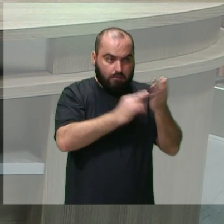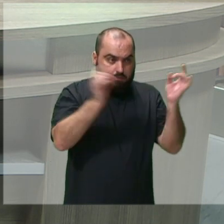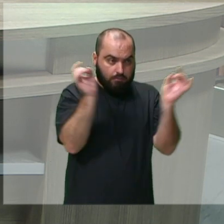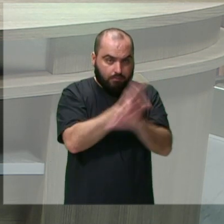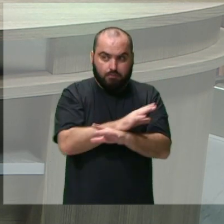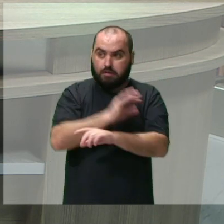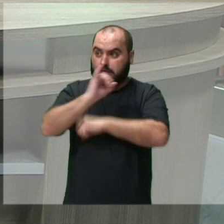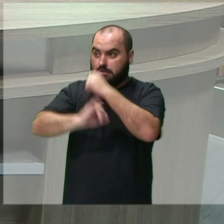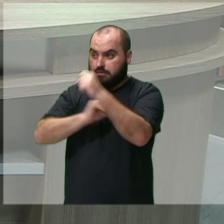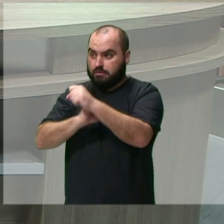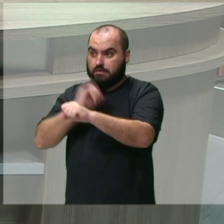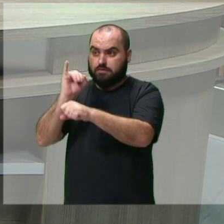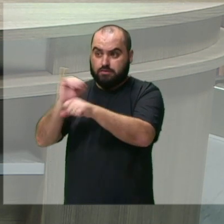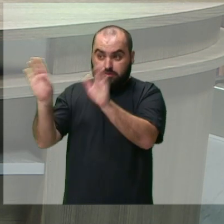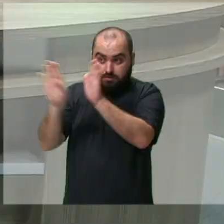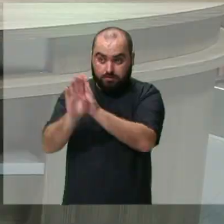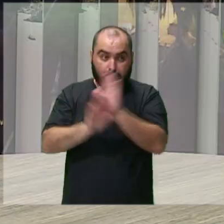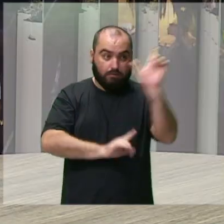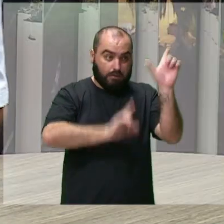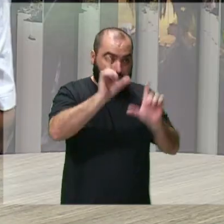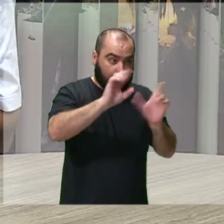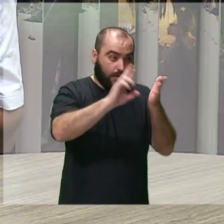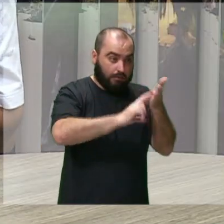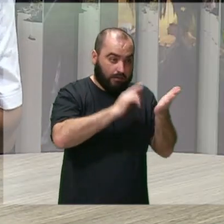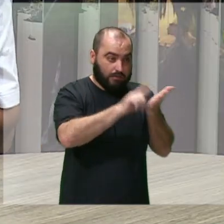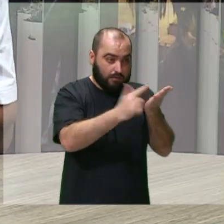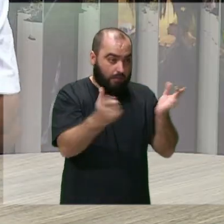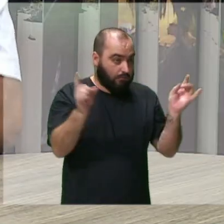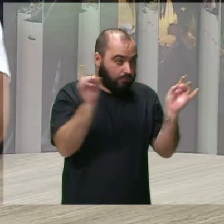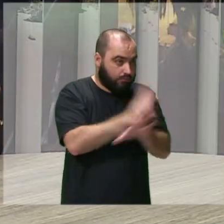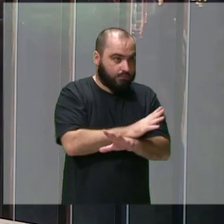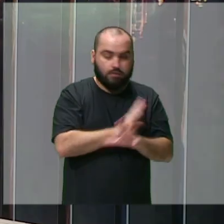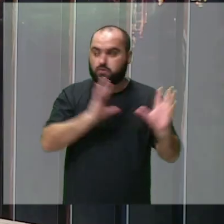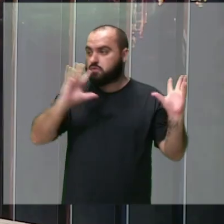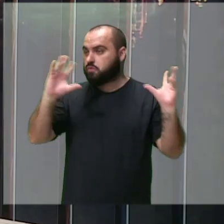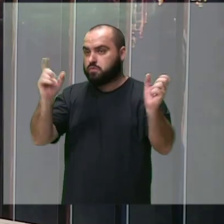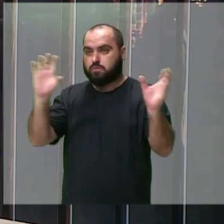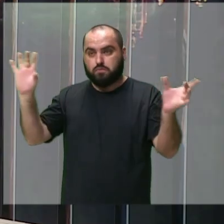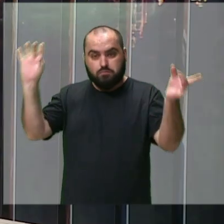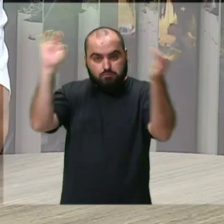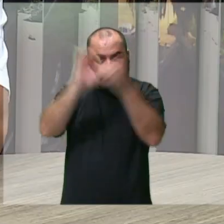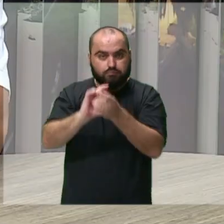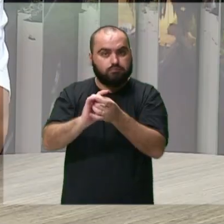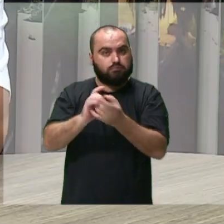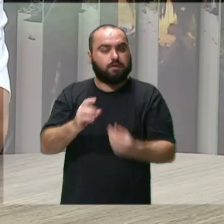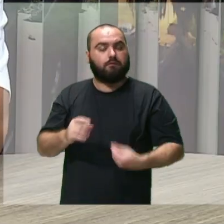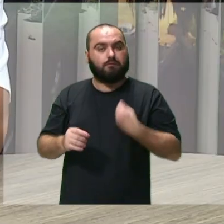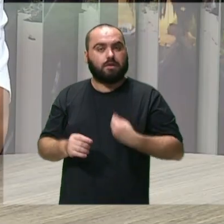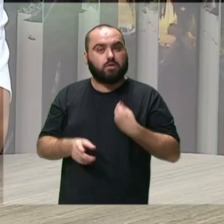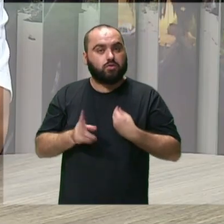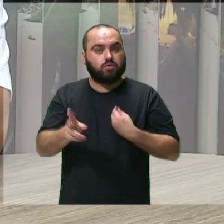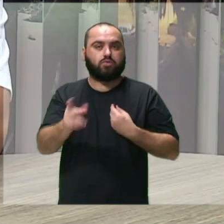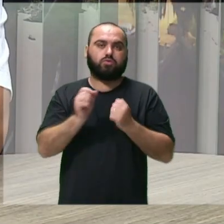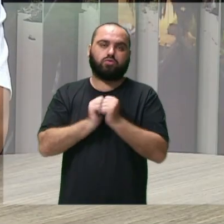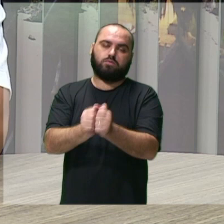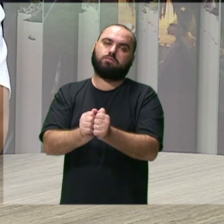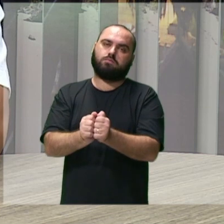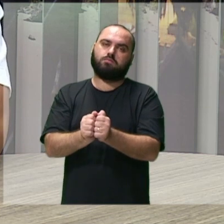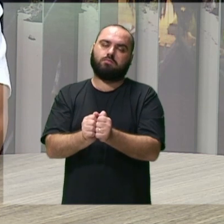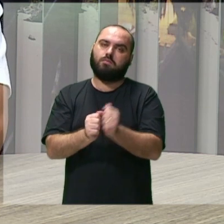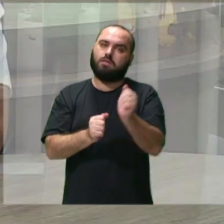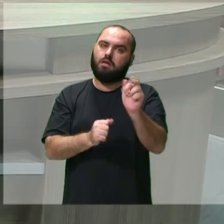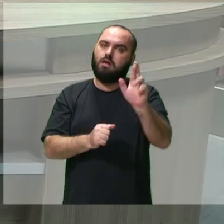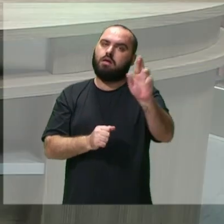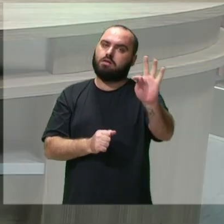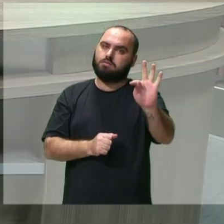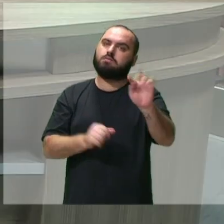tudo isso acabaria. E estamos todos convivendo com todos os elementos, estão todos presentes. E eu acredito que na arte também vai Tudo se acontecer